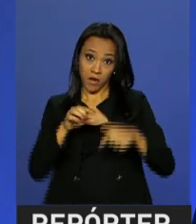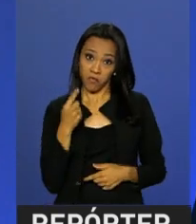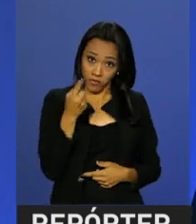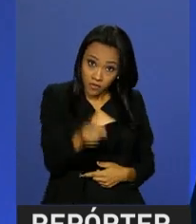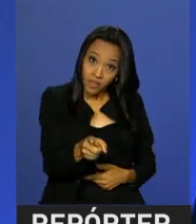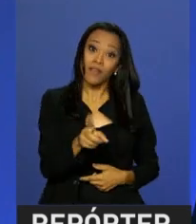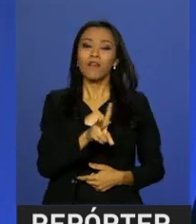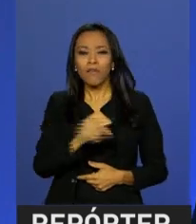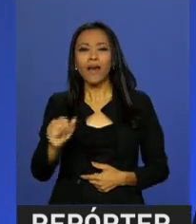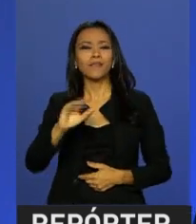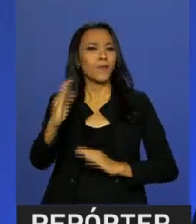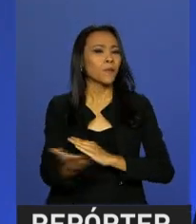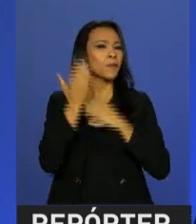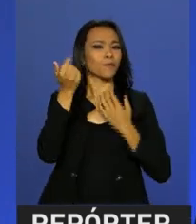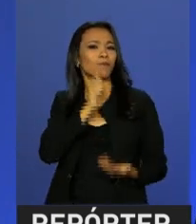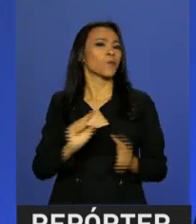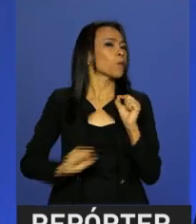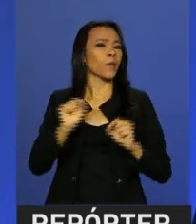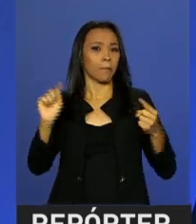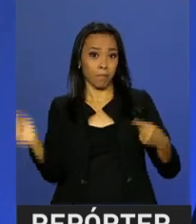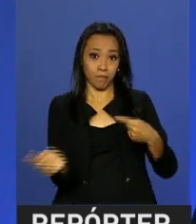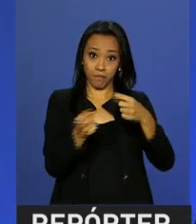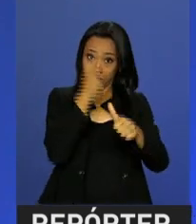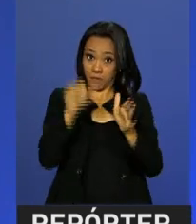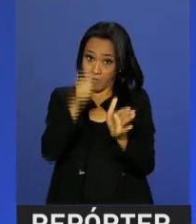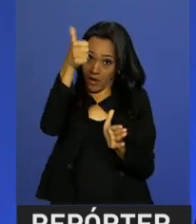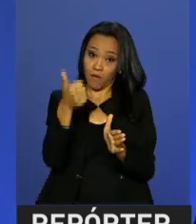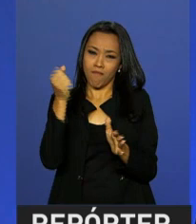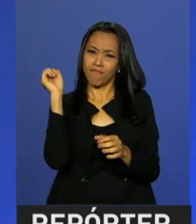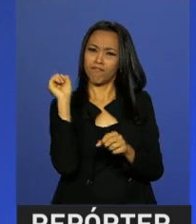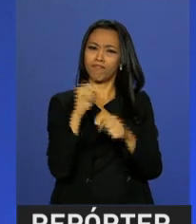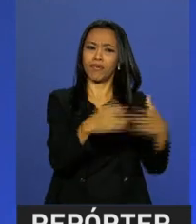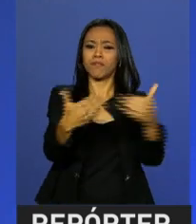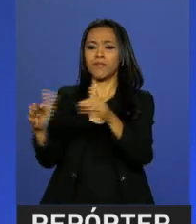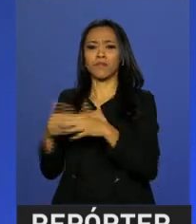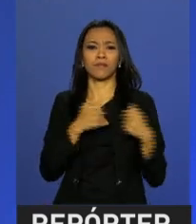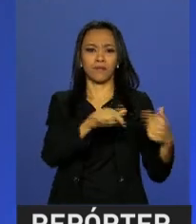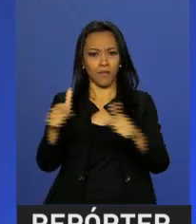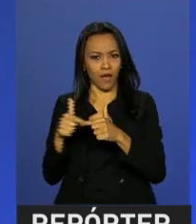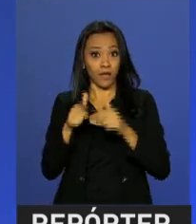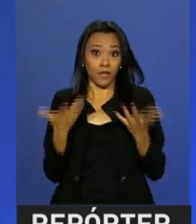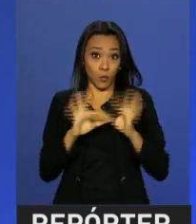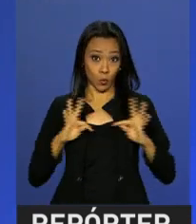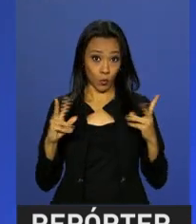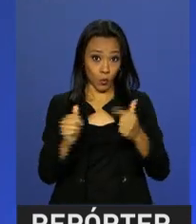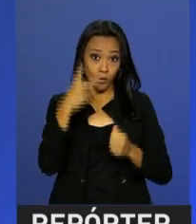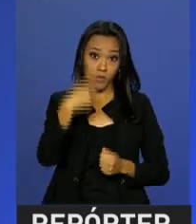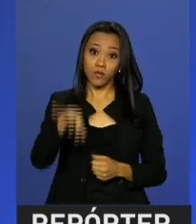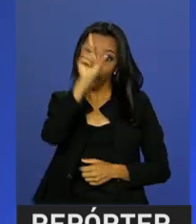você terá inúmeras vantagens Primeiro vamos criar mais empregos segundo todos os seus direitos